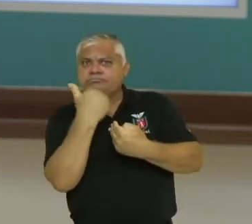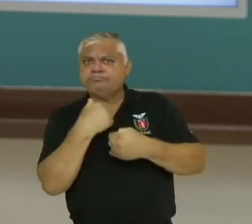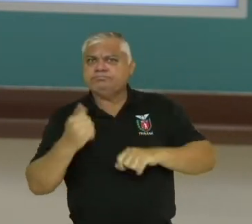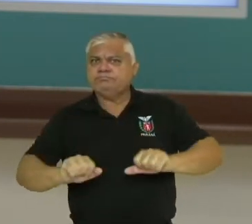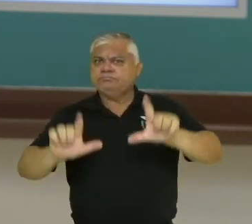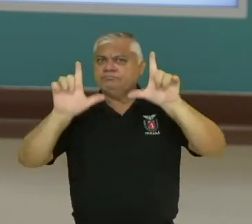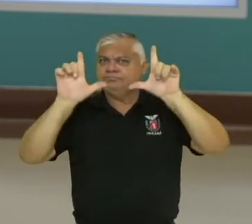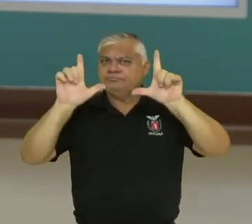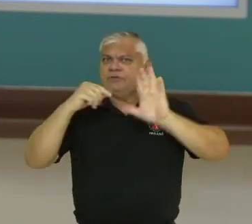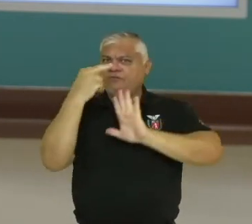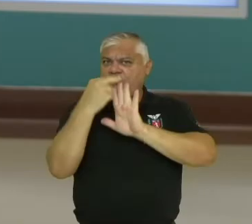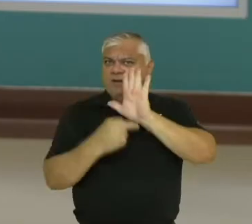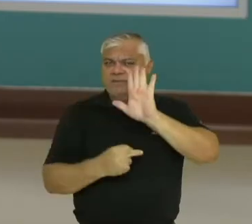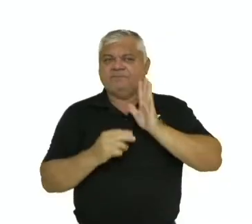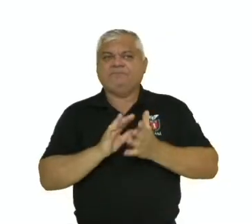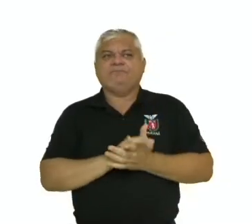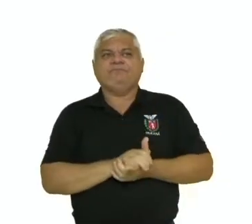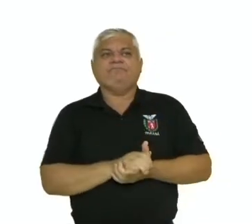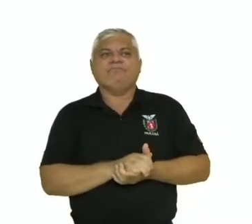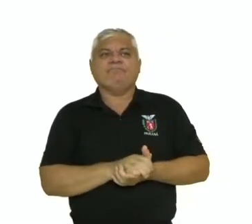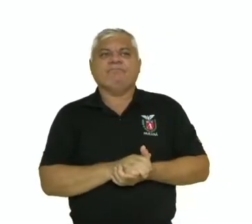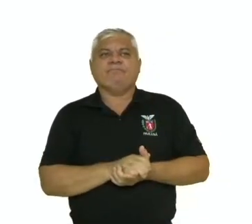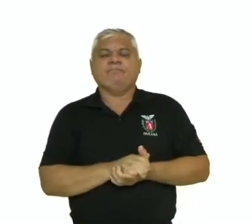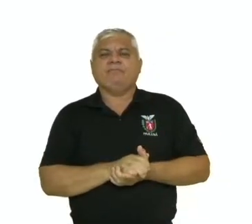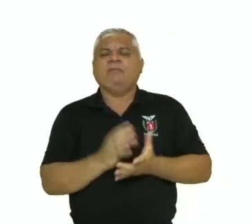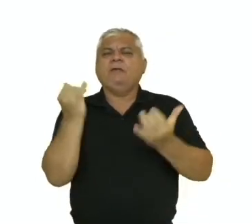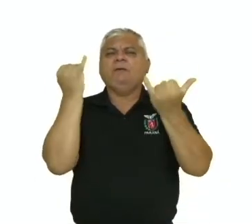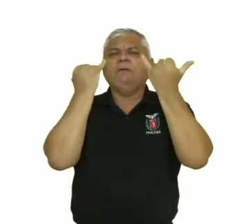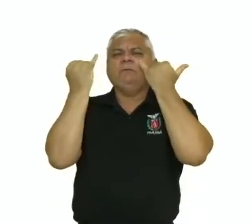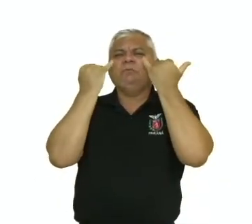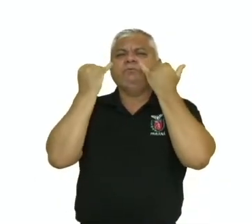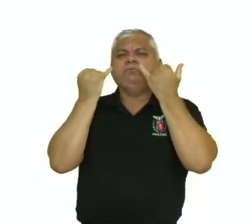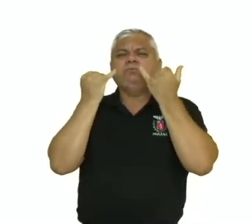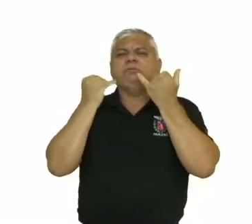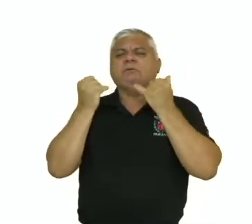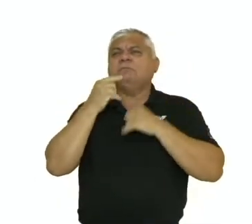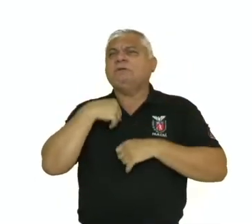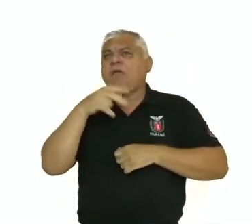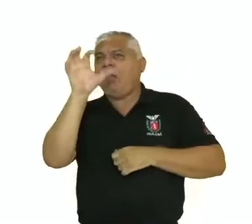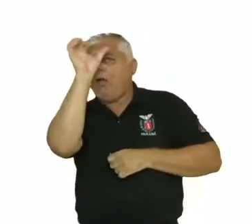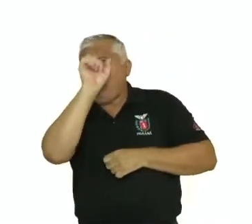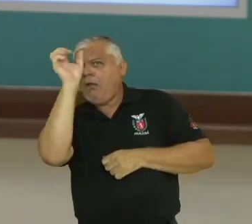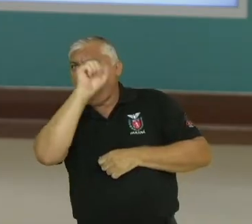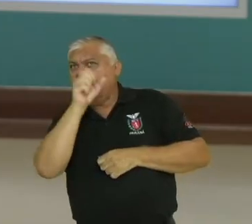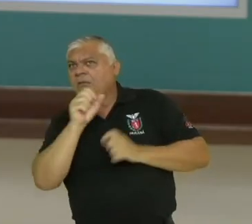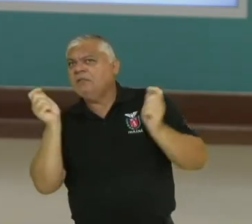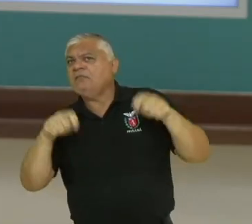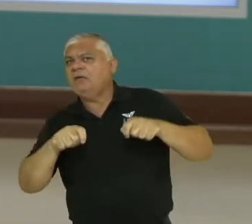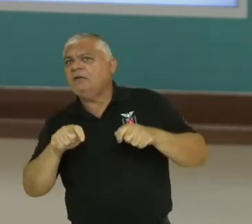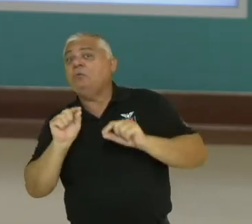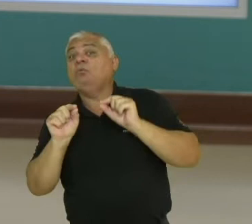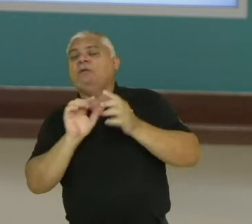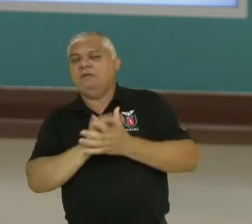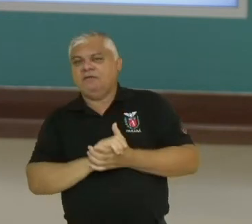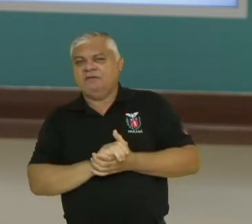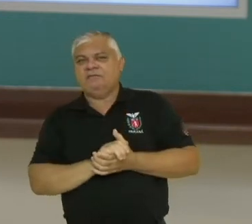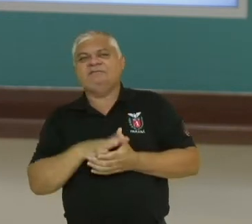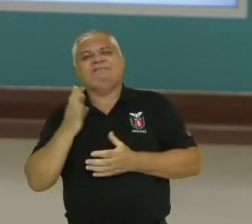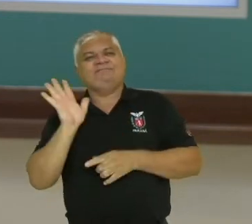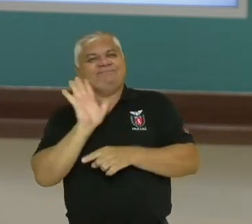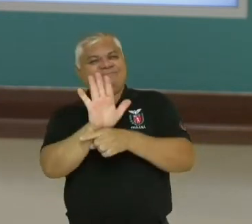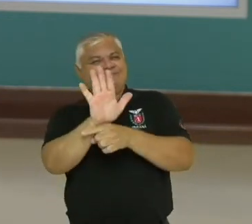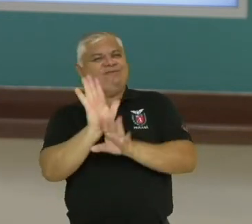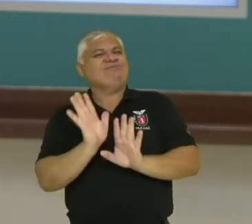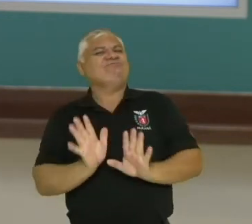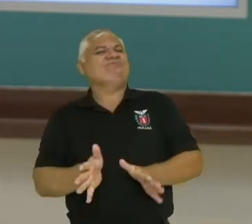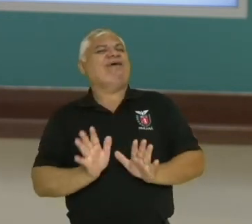eu vou fazer a leitura para vocês da pergunta. Quais informações podemos retirar desse cartaz? Eu mais ou menos já ajudei. Eu vou